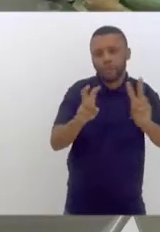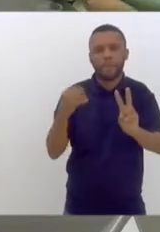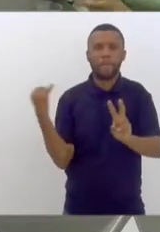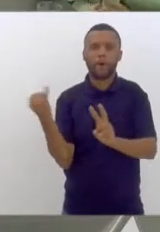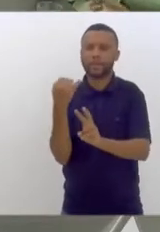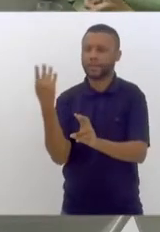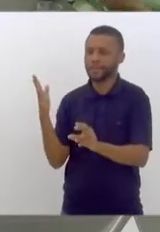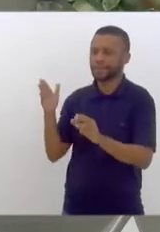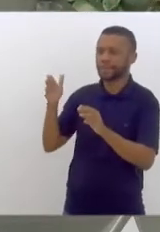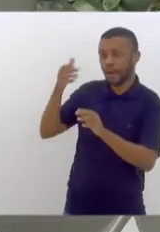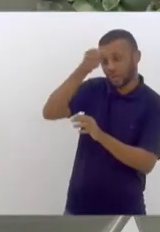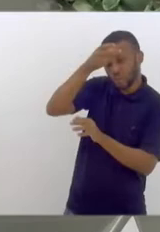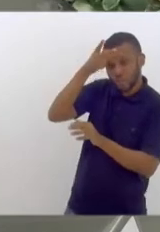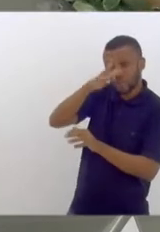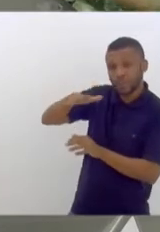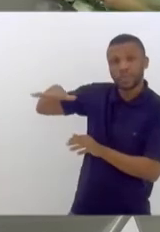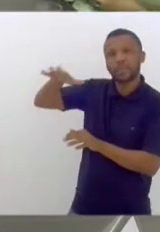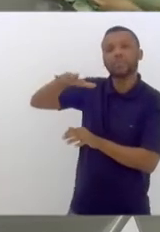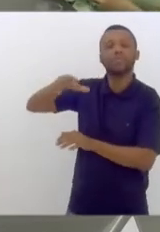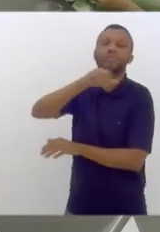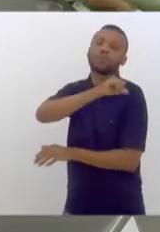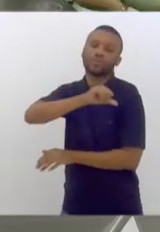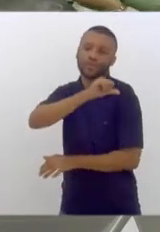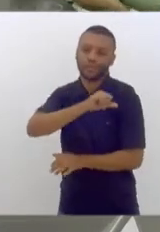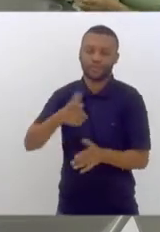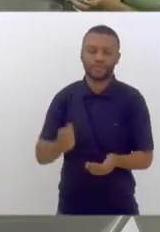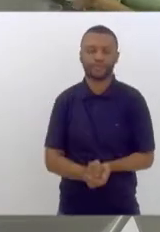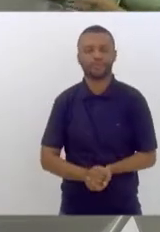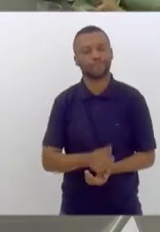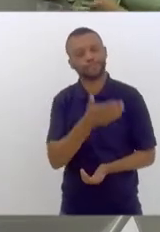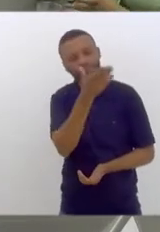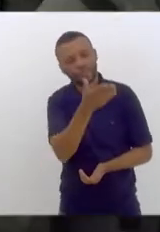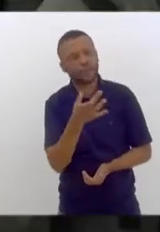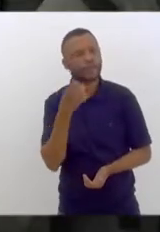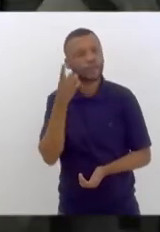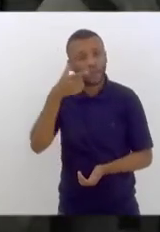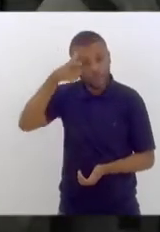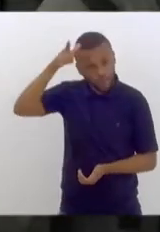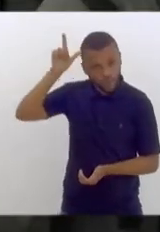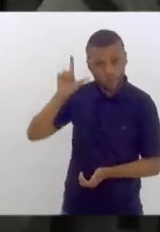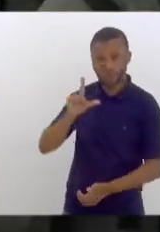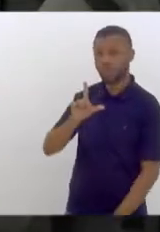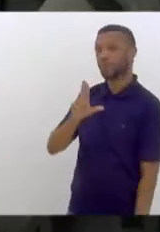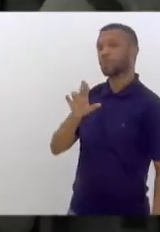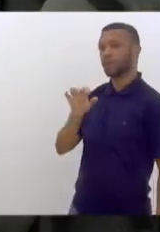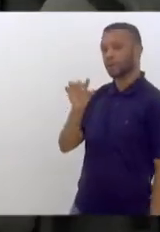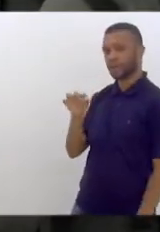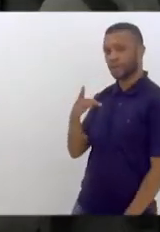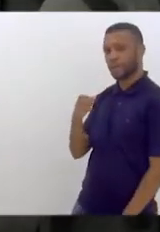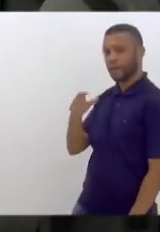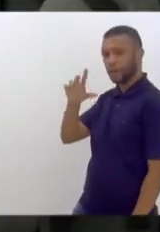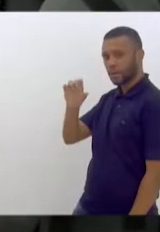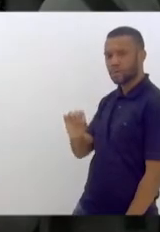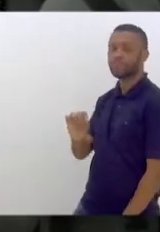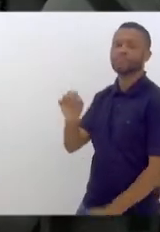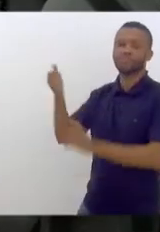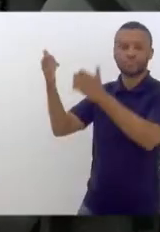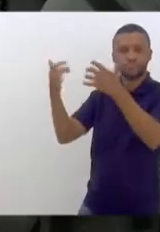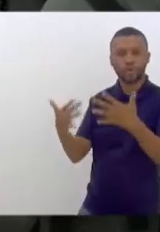Janeiro. Bem, como o próprio deputado Luiz Paulo já colocou aqui, os municípios têm